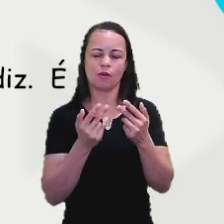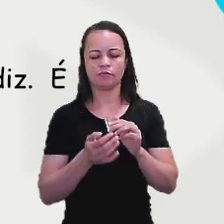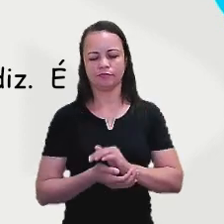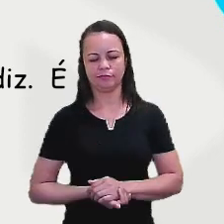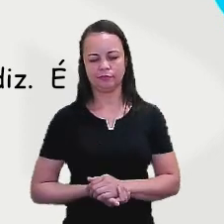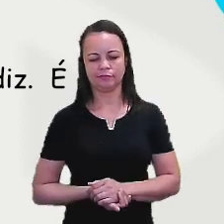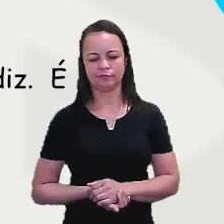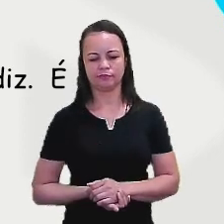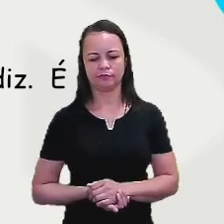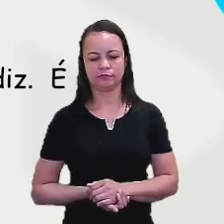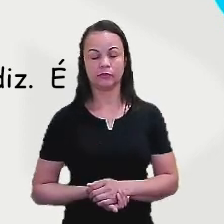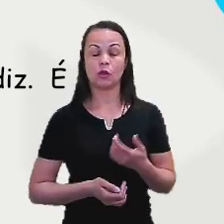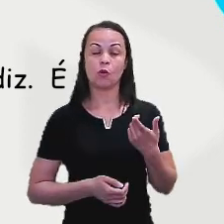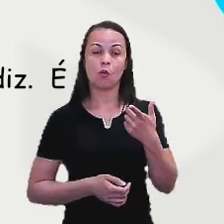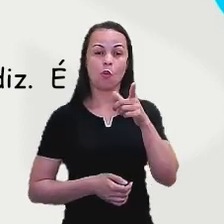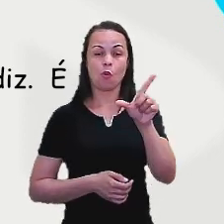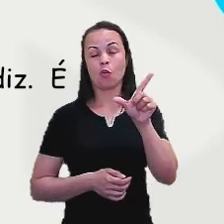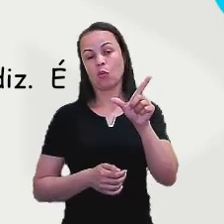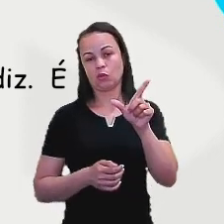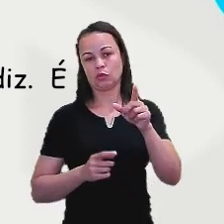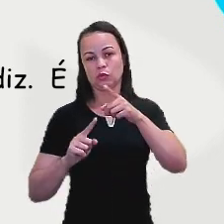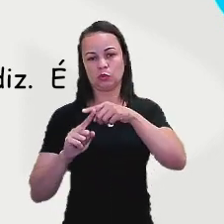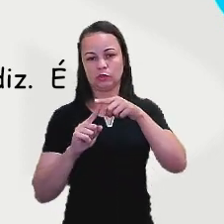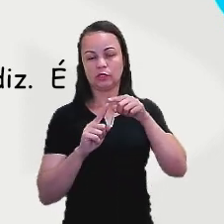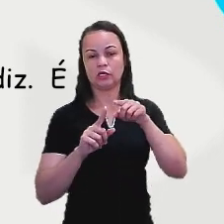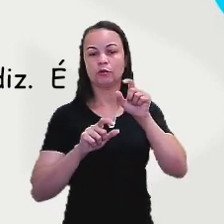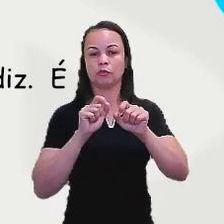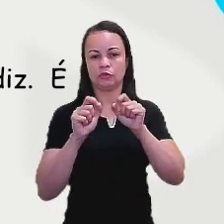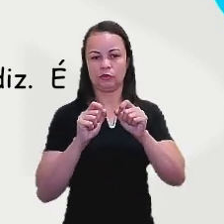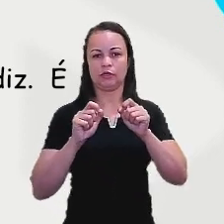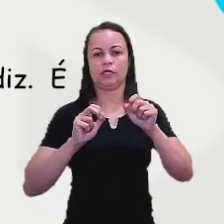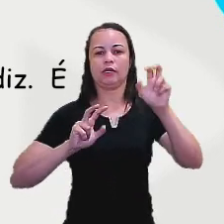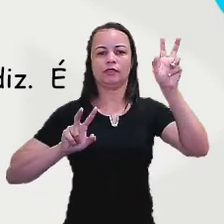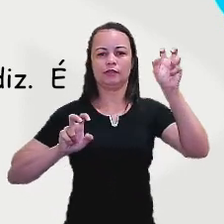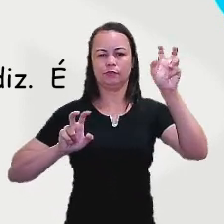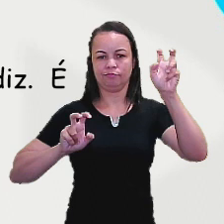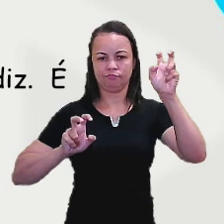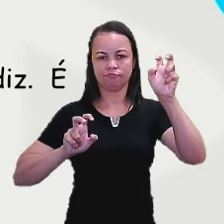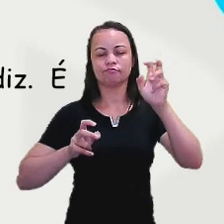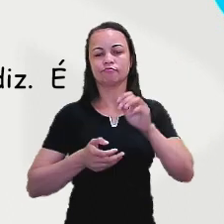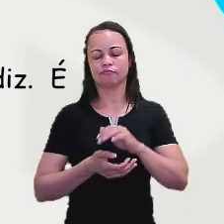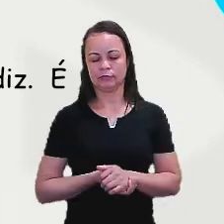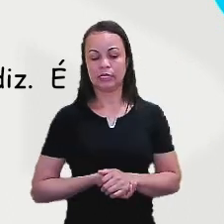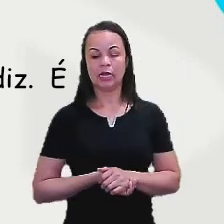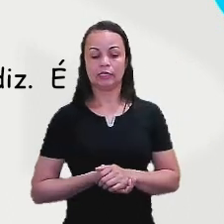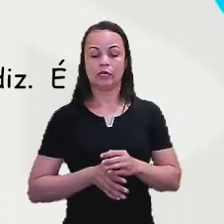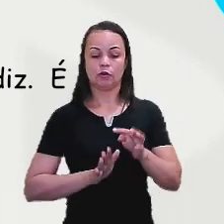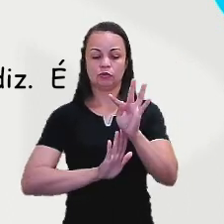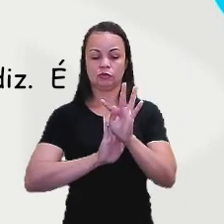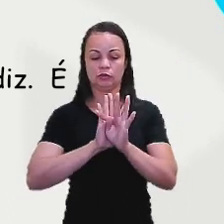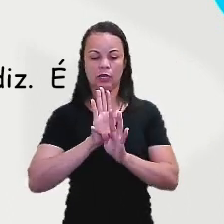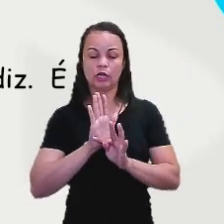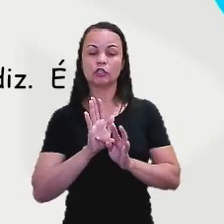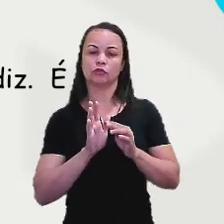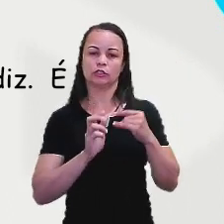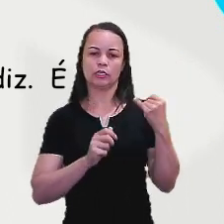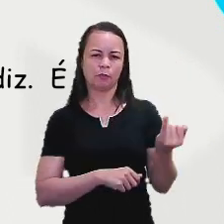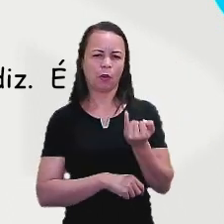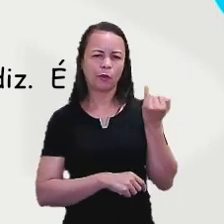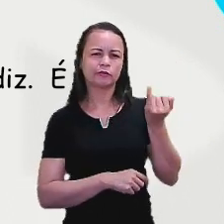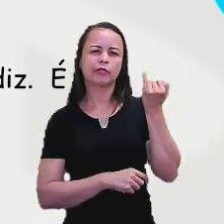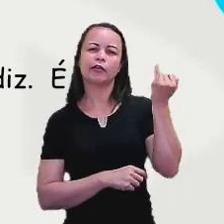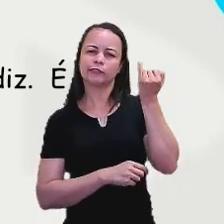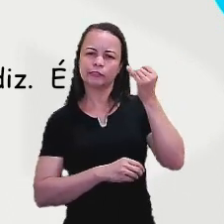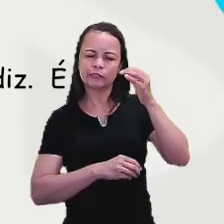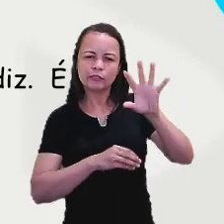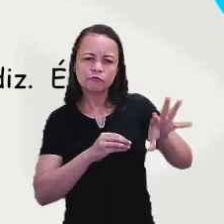Outro tipo de intertextualidade é a citação, que é um trecho de um texto de relevância que fortalece o texto que